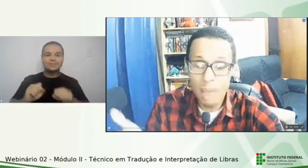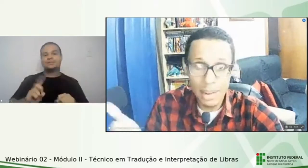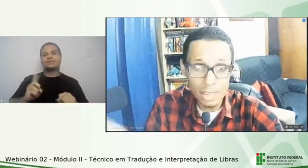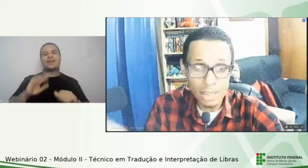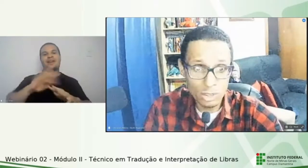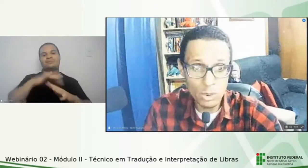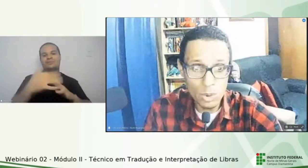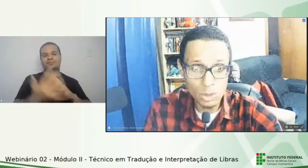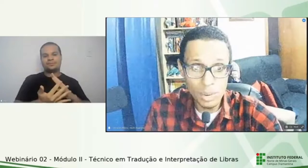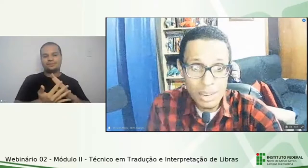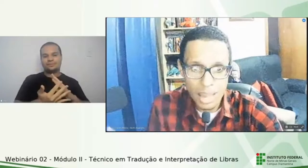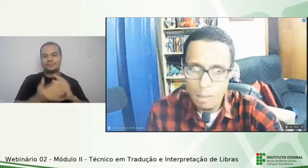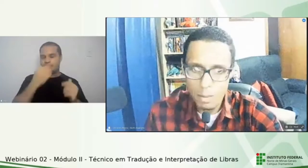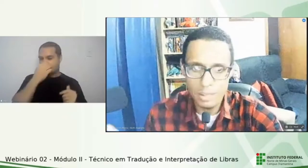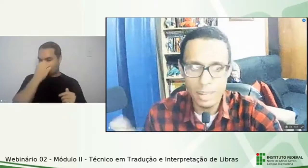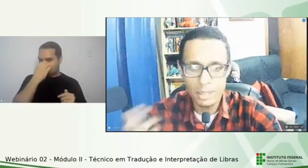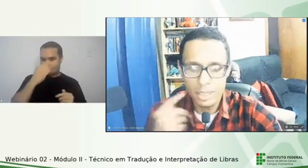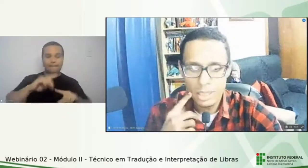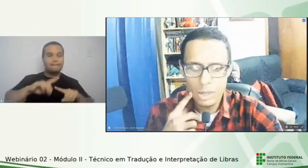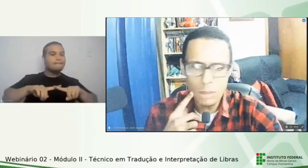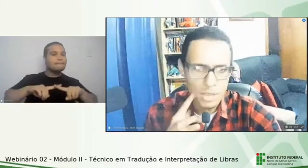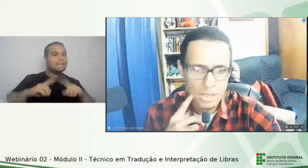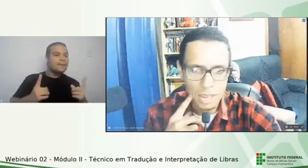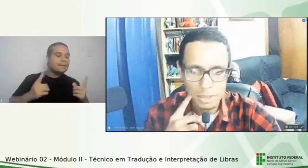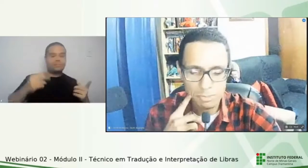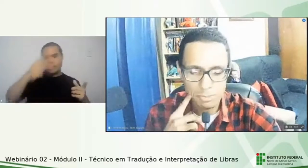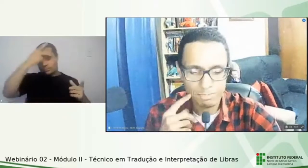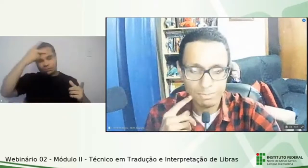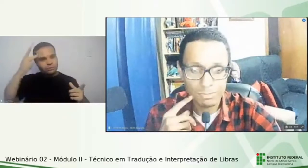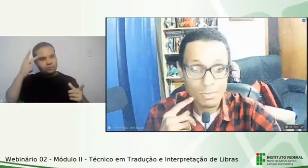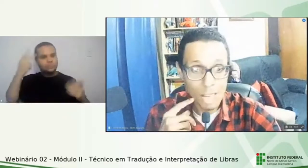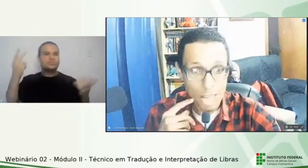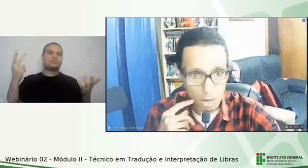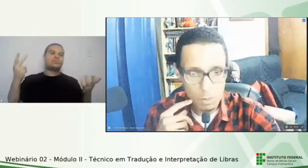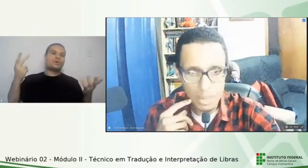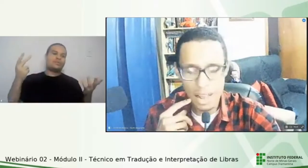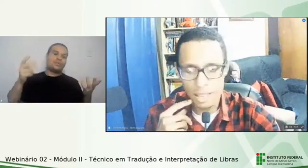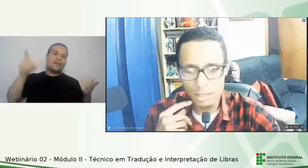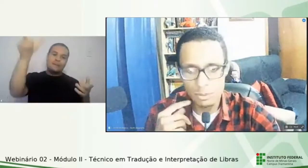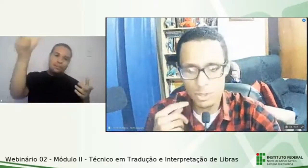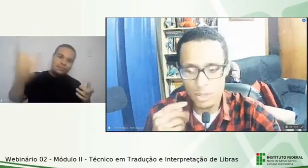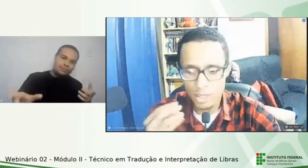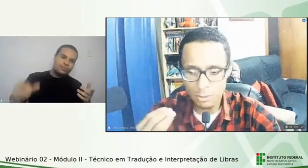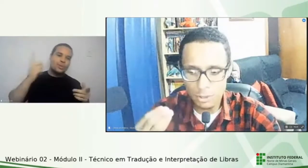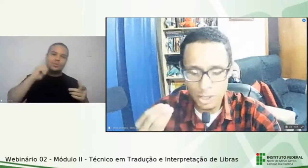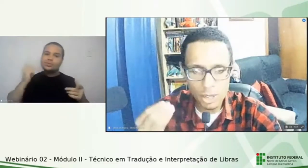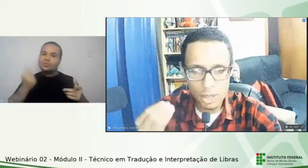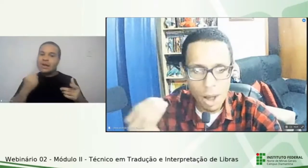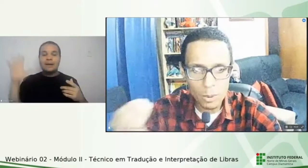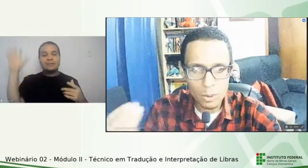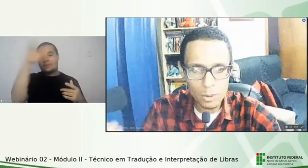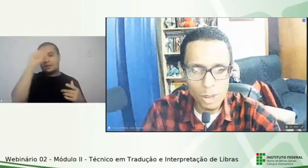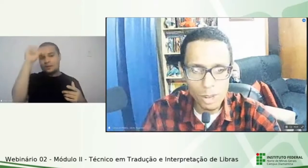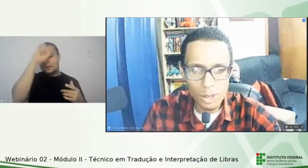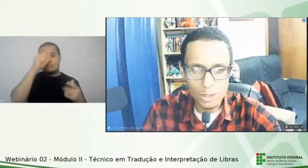o parente surdo, ele quer aprender. Como fazer? É complicado você difundir algo